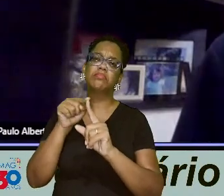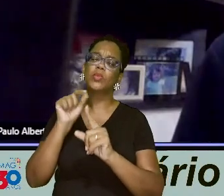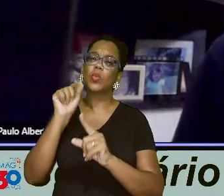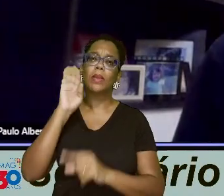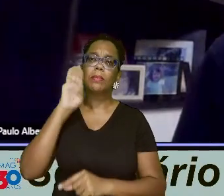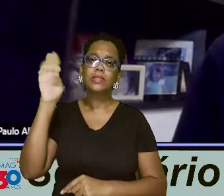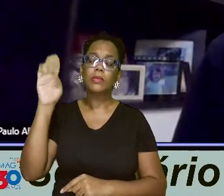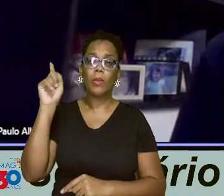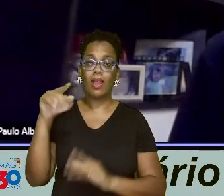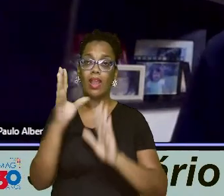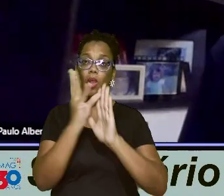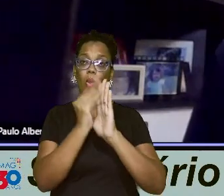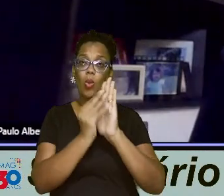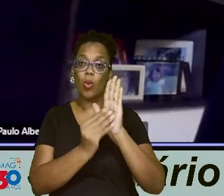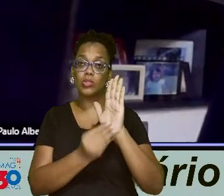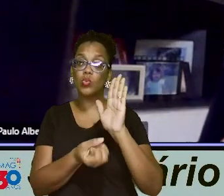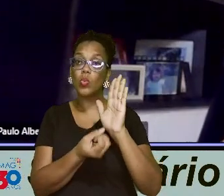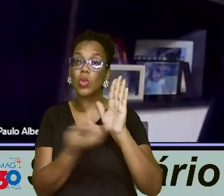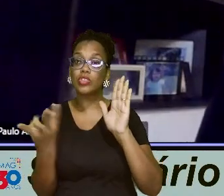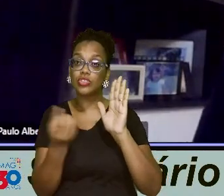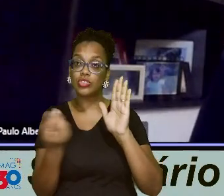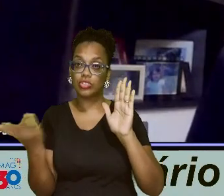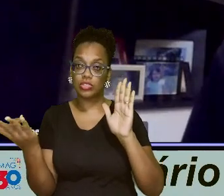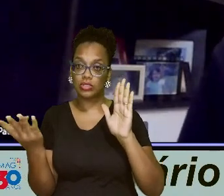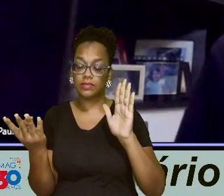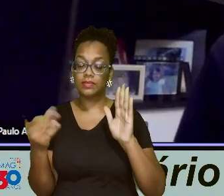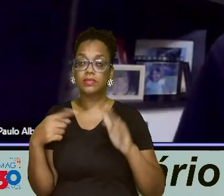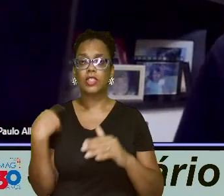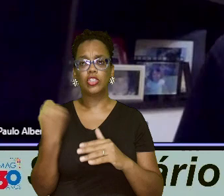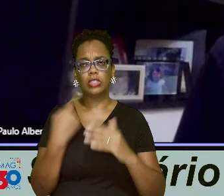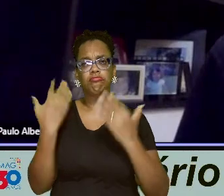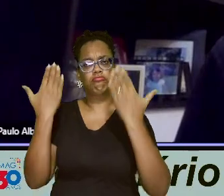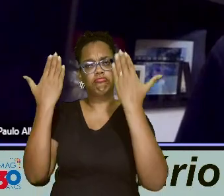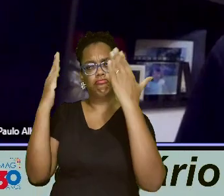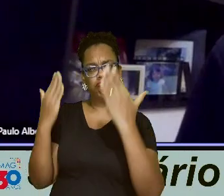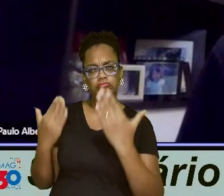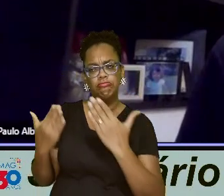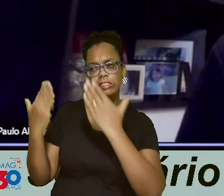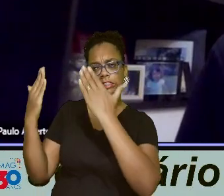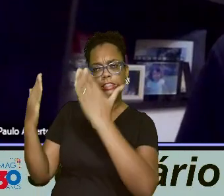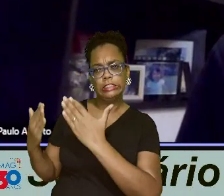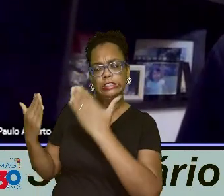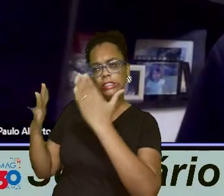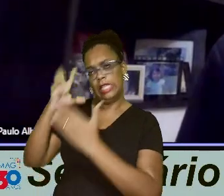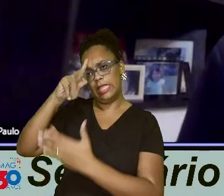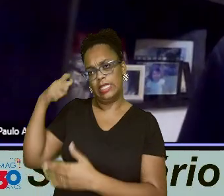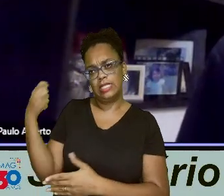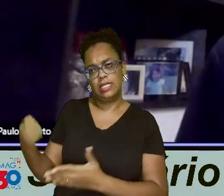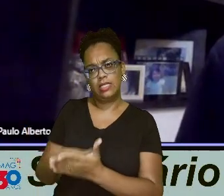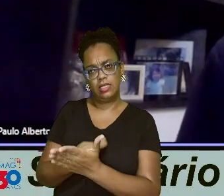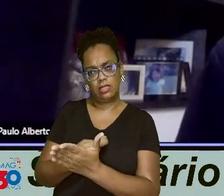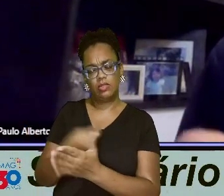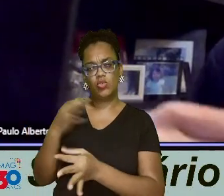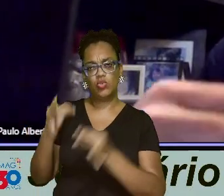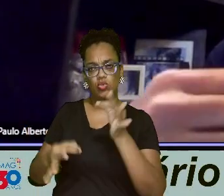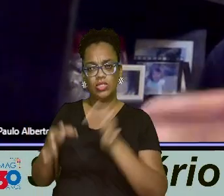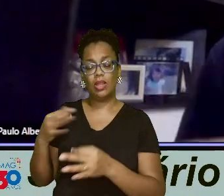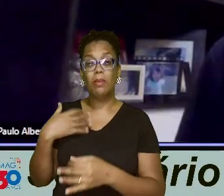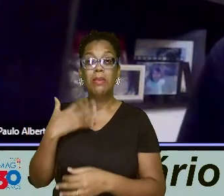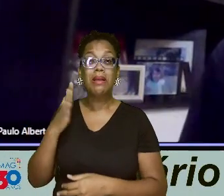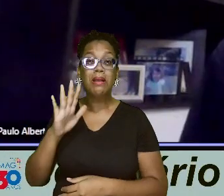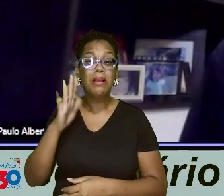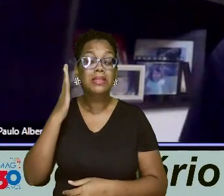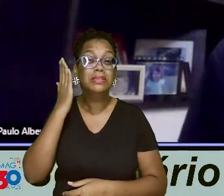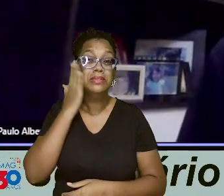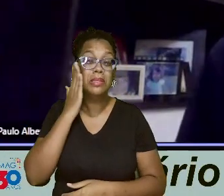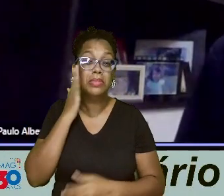conteúdo quantitativo. Nós examinamos as decisões judiciais. Mas para sabermos efetivamente se